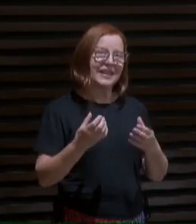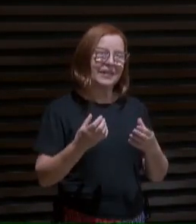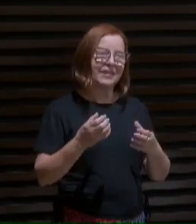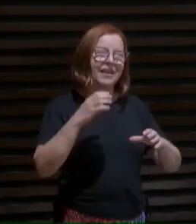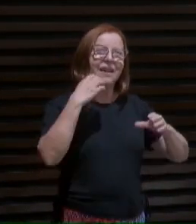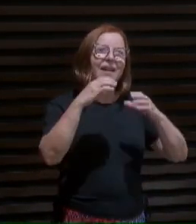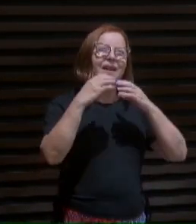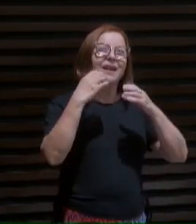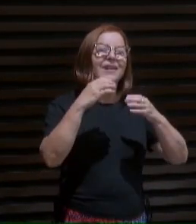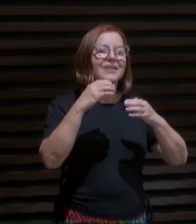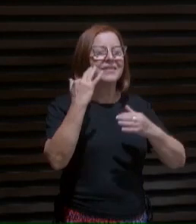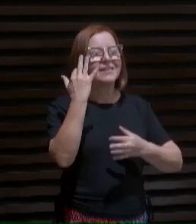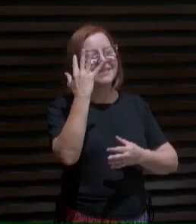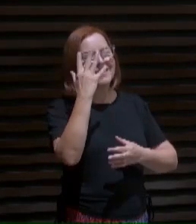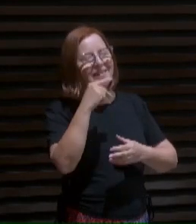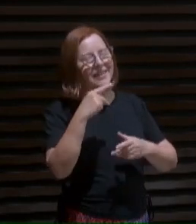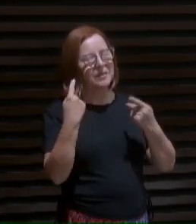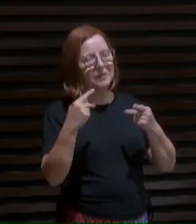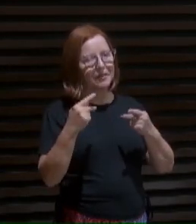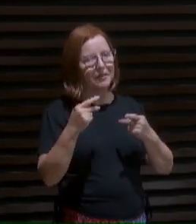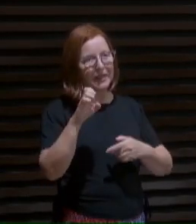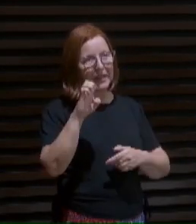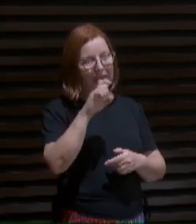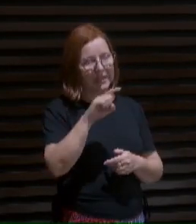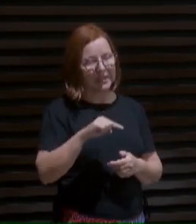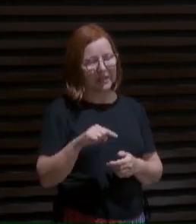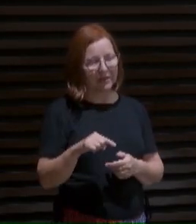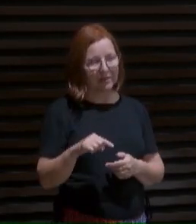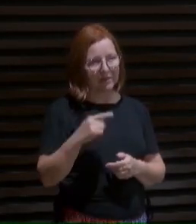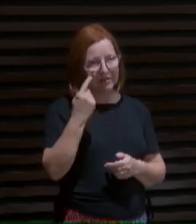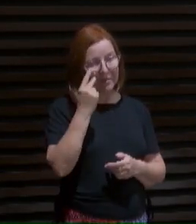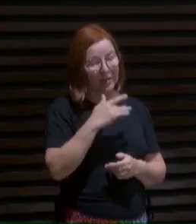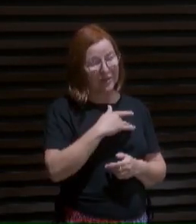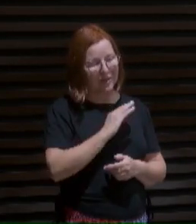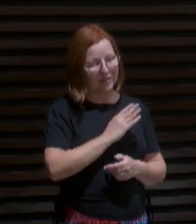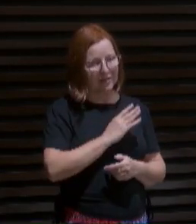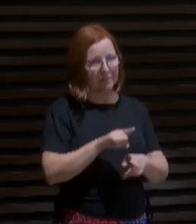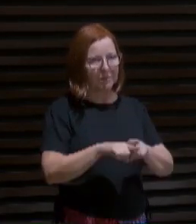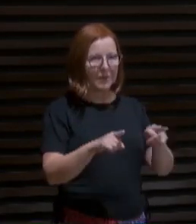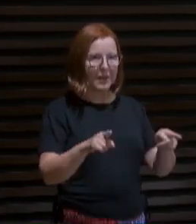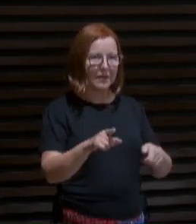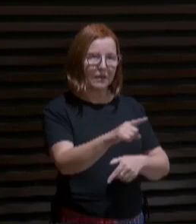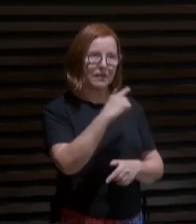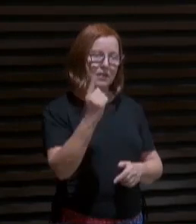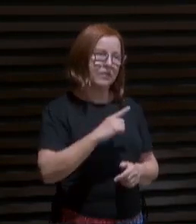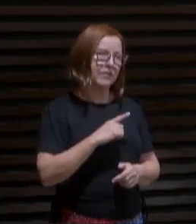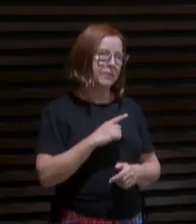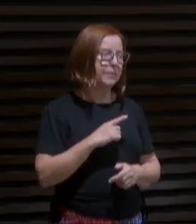do profeta Ezequiel para mexer com o coração, mas nós temos. O